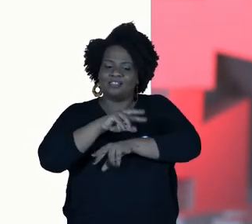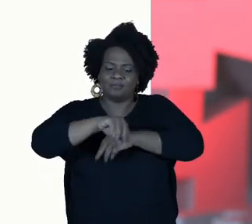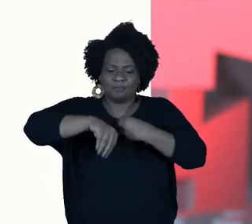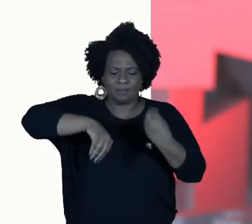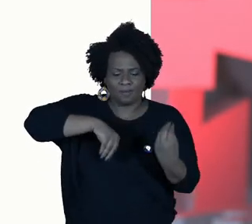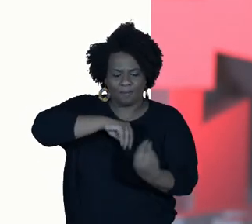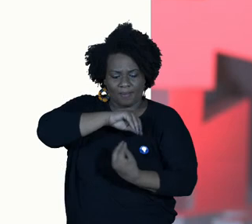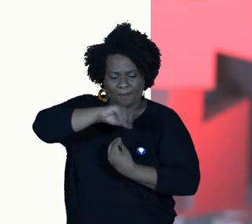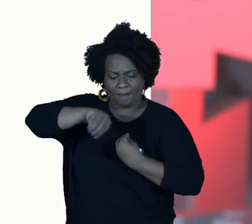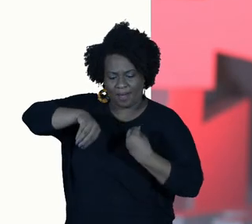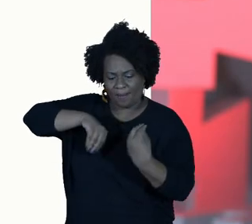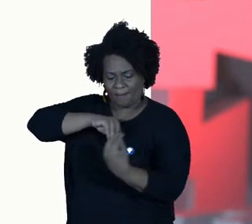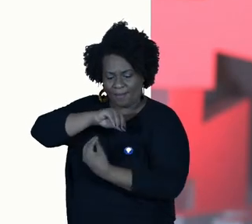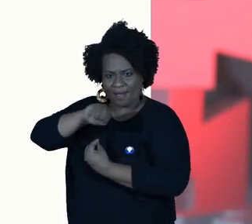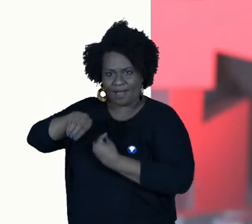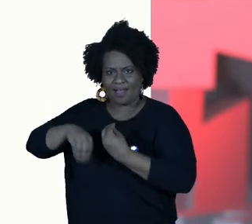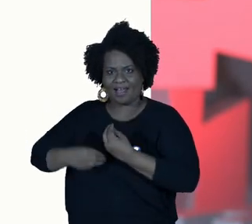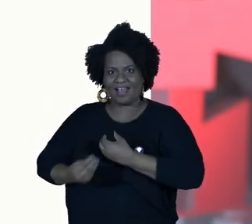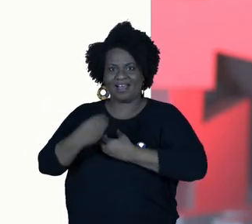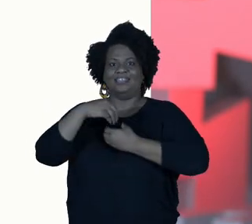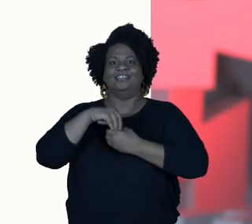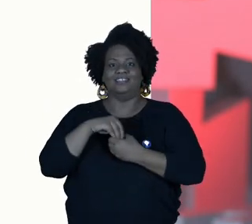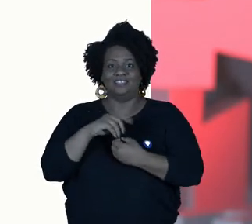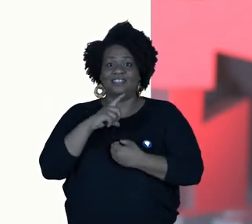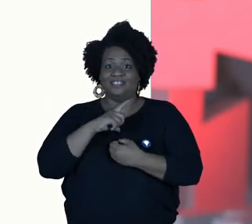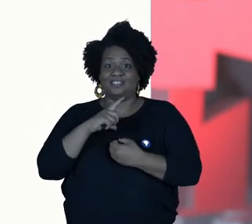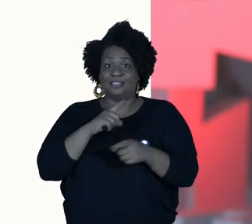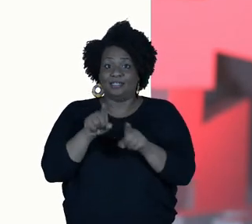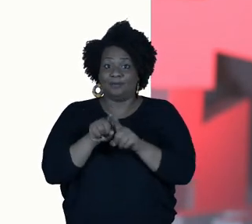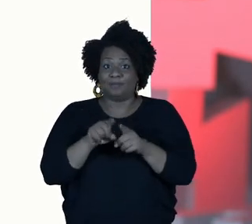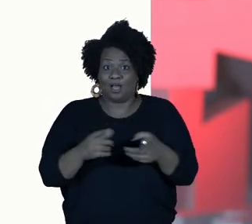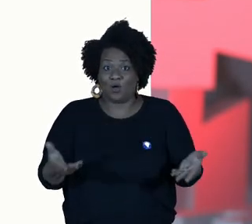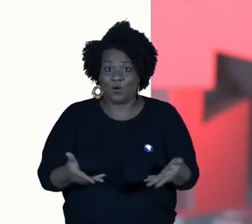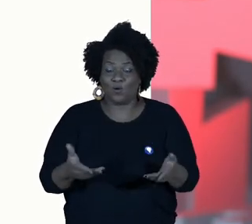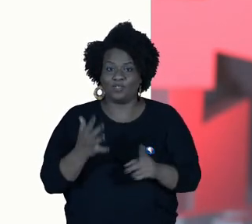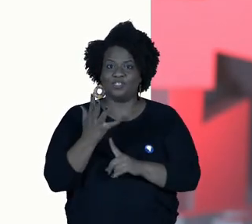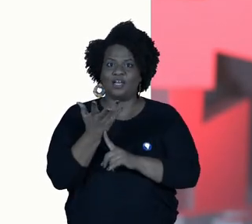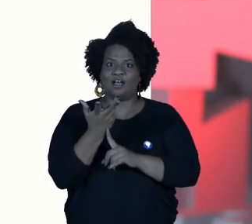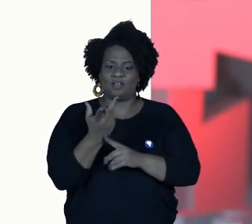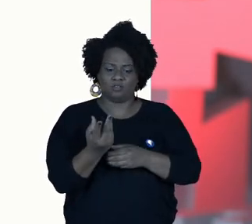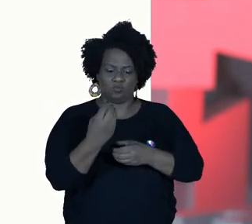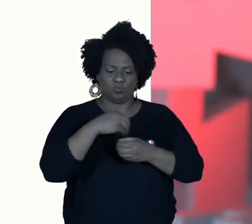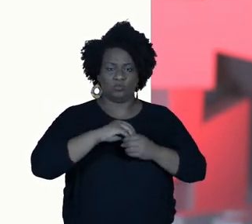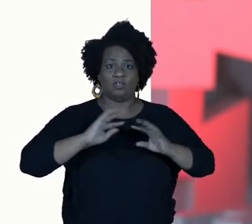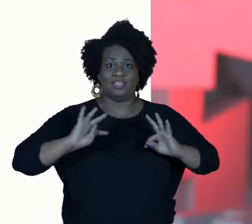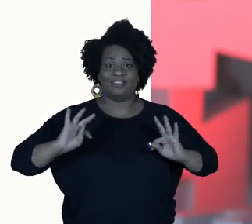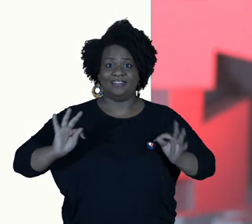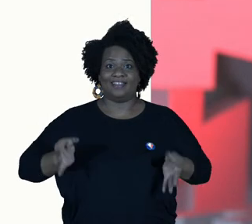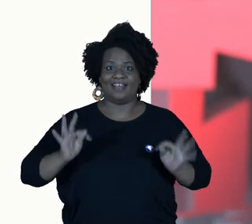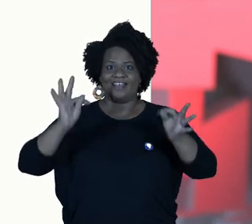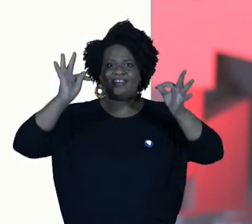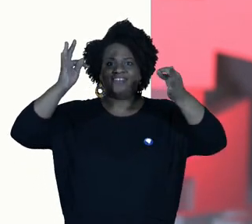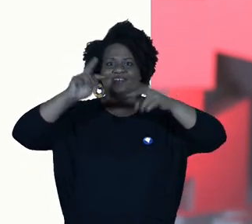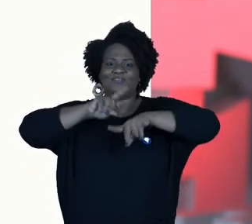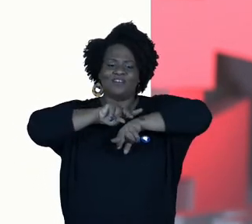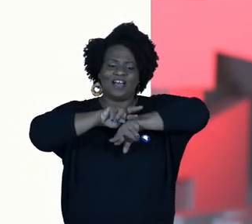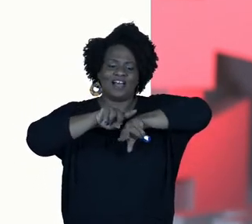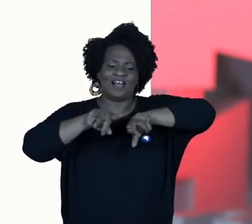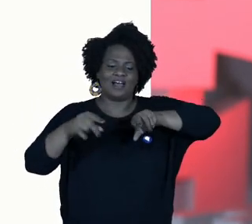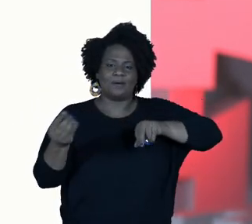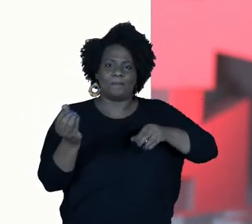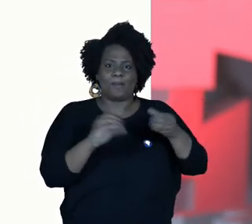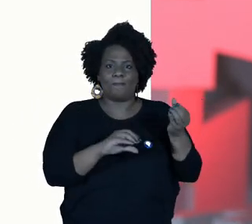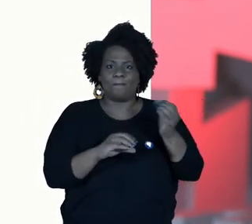e que, de uma certa forma, as artes contemporâneas que passam pelas tecnologias, por vários meios e vão se